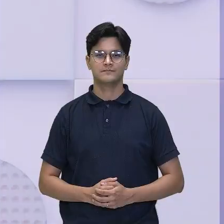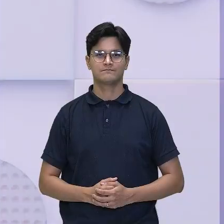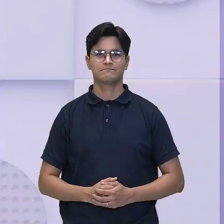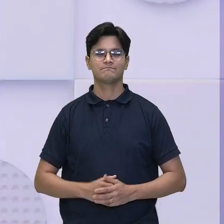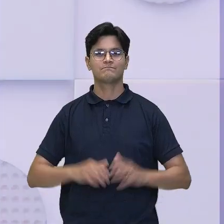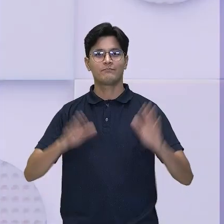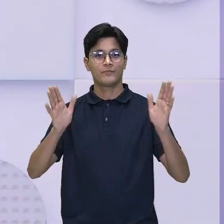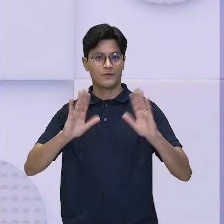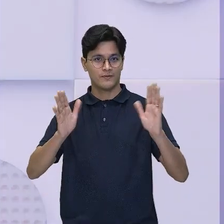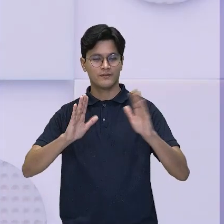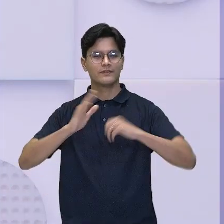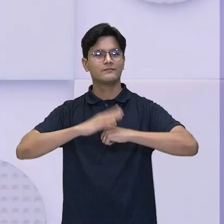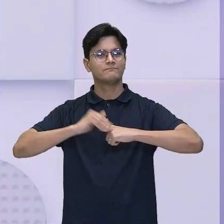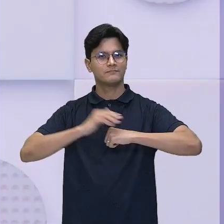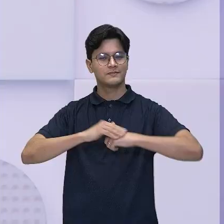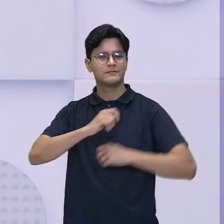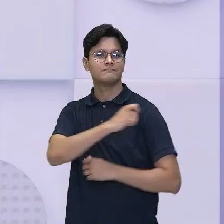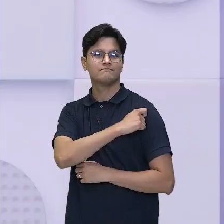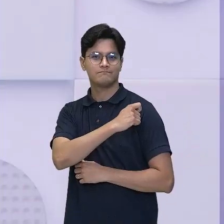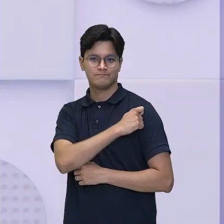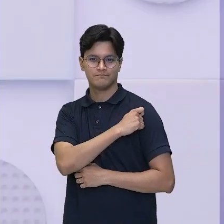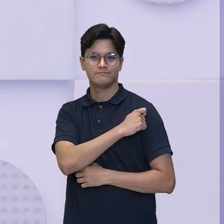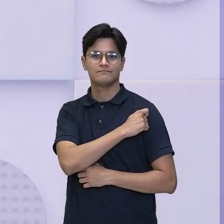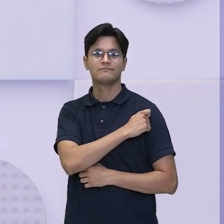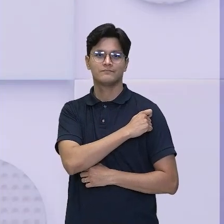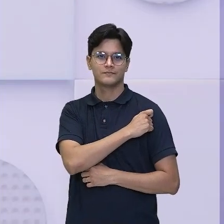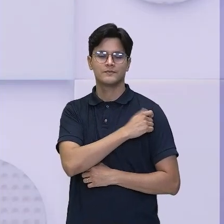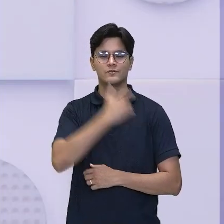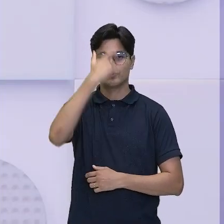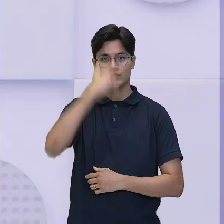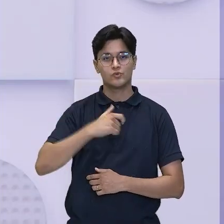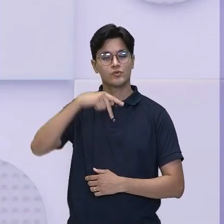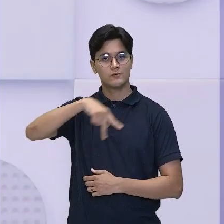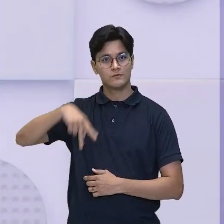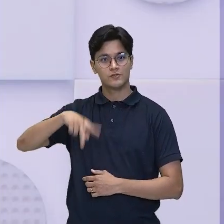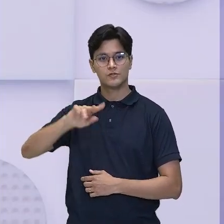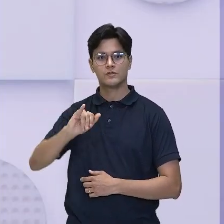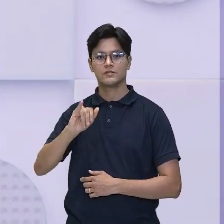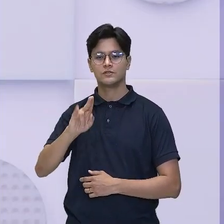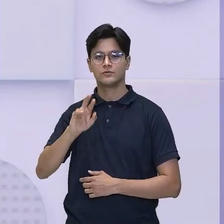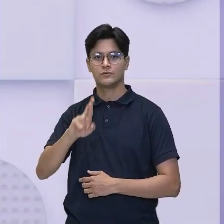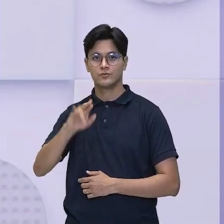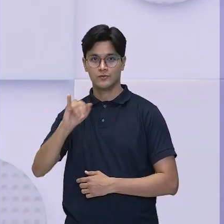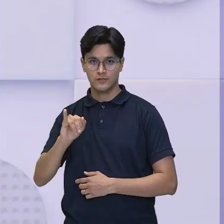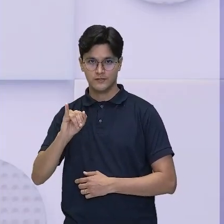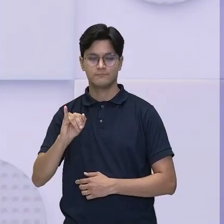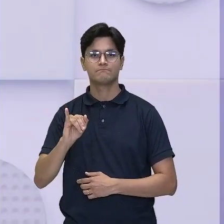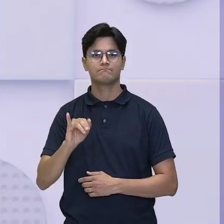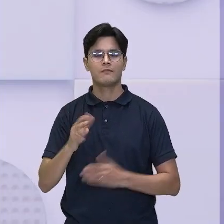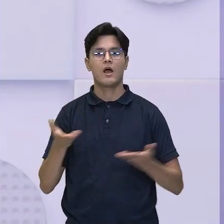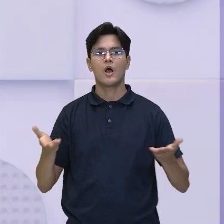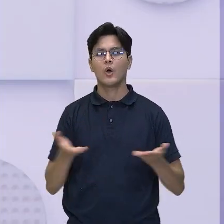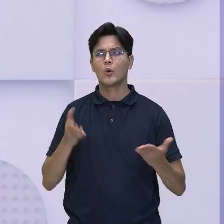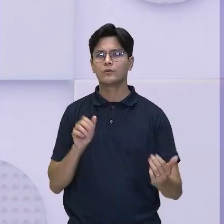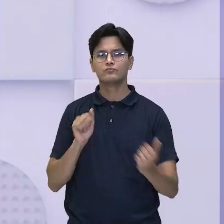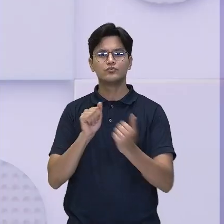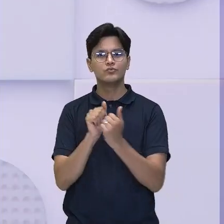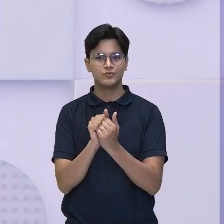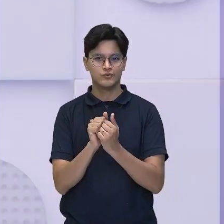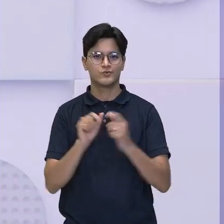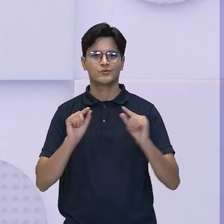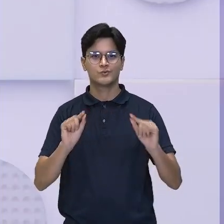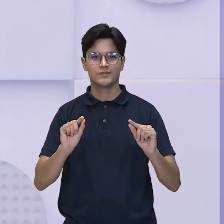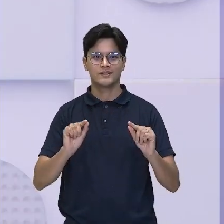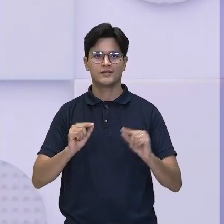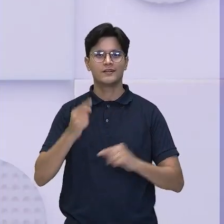Olá, você, meu caro aluno, minha cara aluna. Eu sou o professor Yuri Lima, do componente Ensino Religioso, e vamos juntos e juntas ver